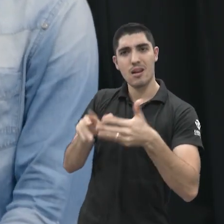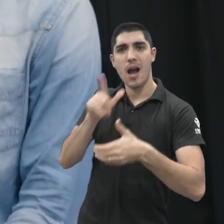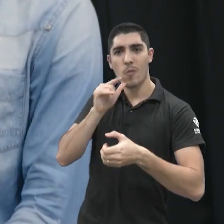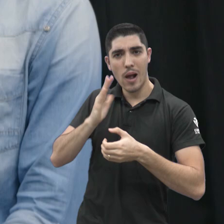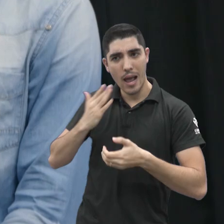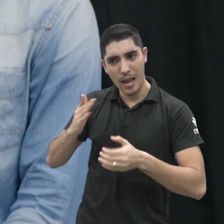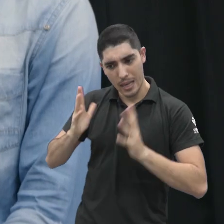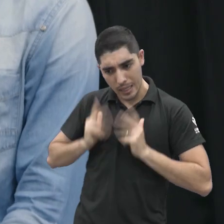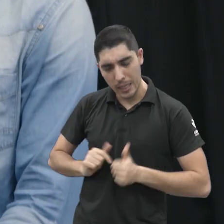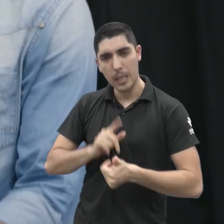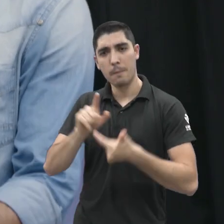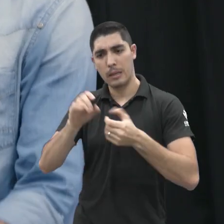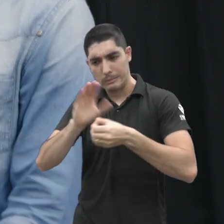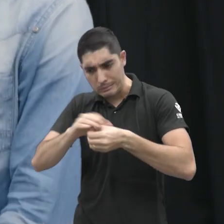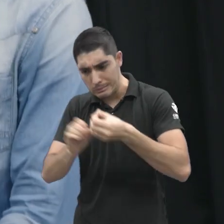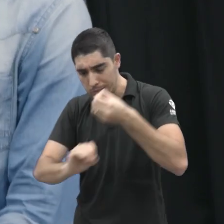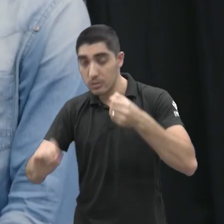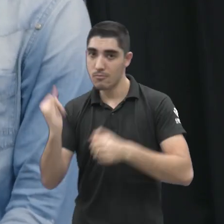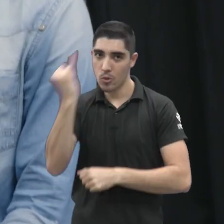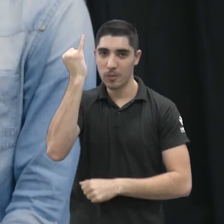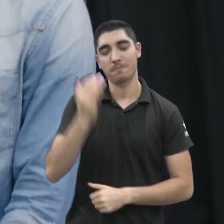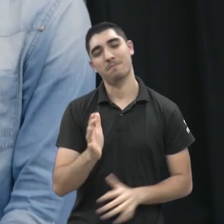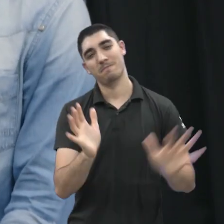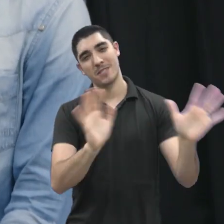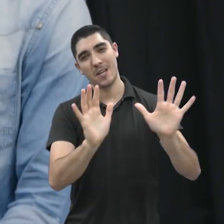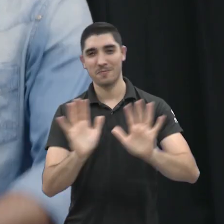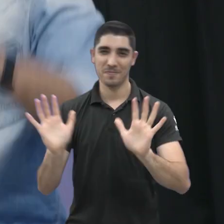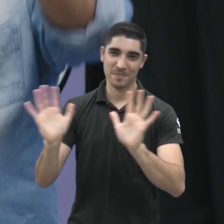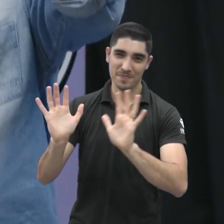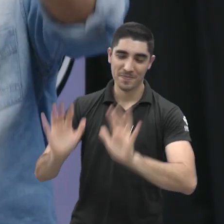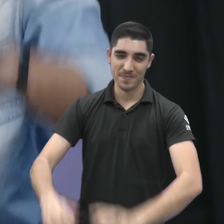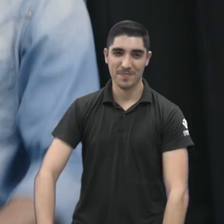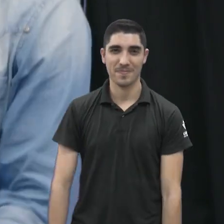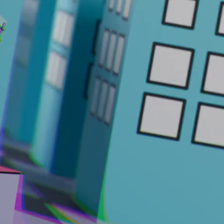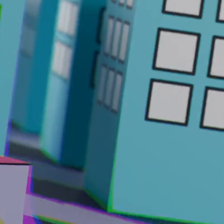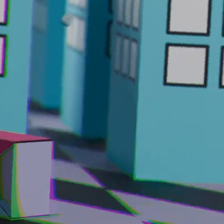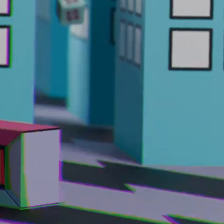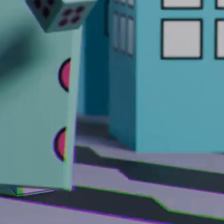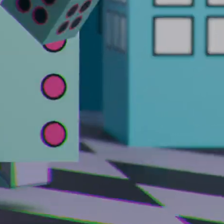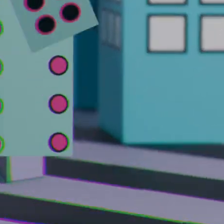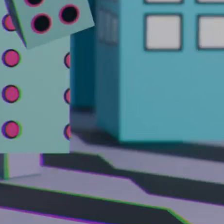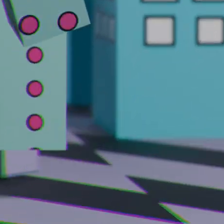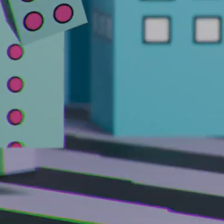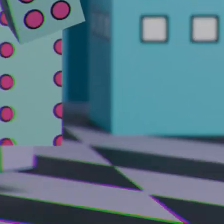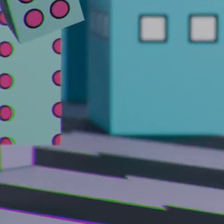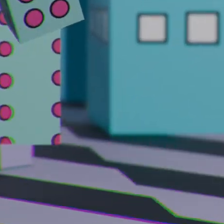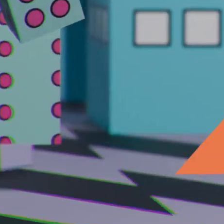que a gente tem aqui na nossa cidade voltada para esse tema. Tchau, tchau, gente. Até mais.